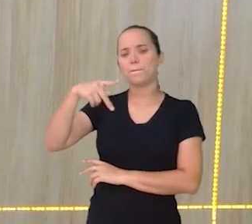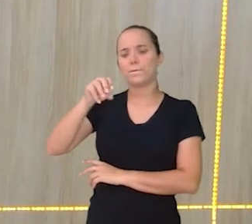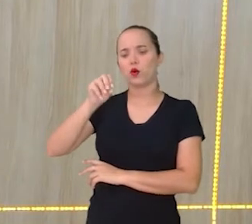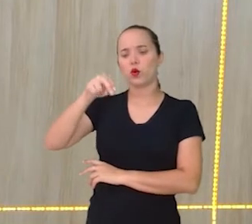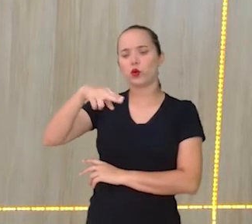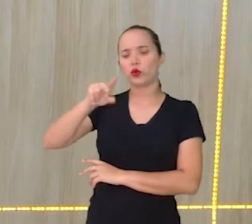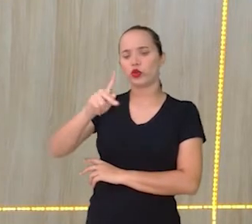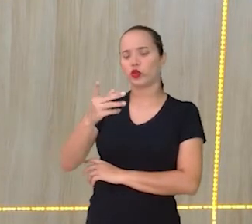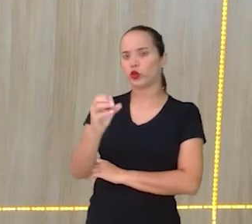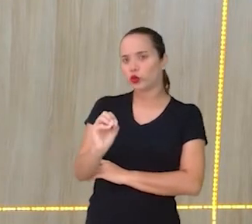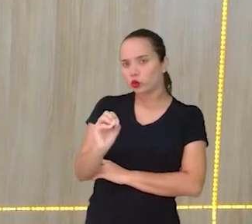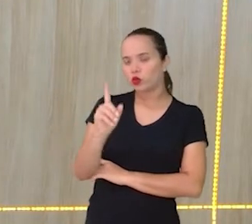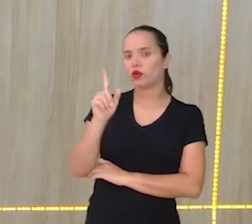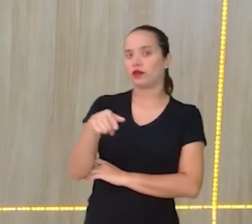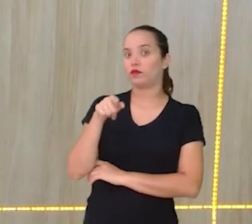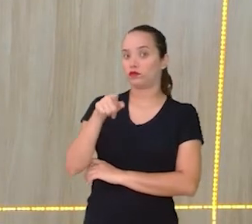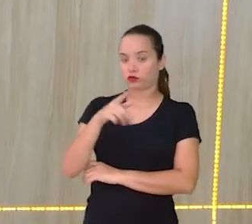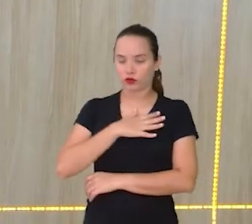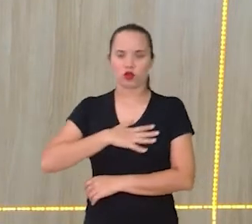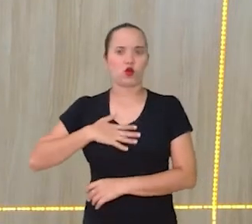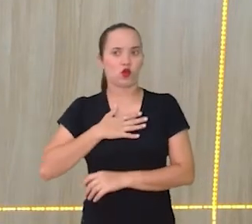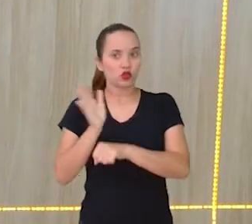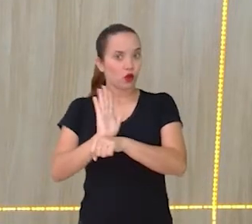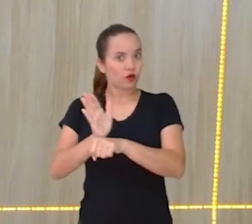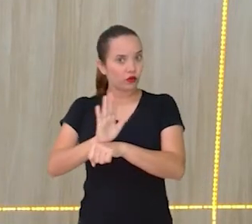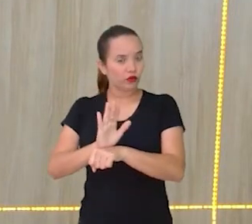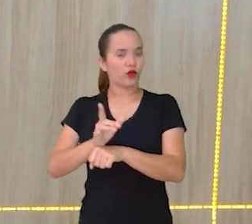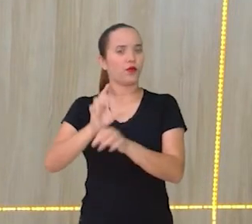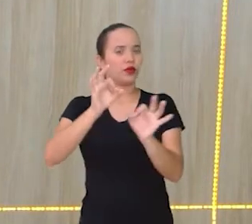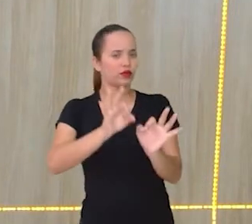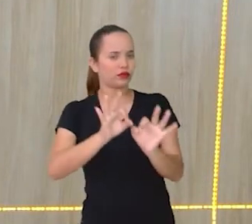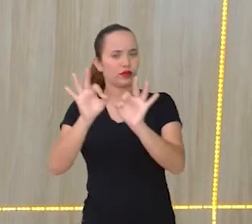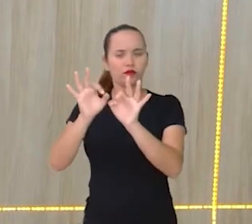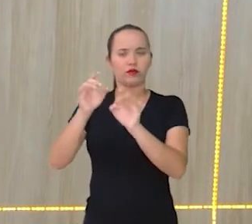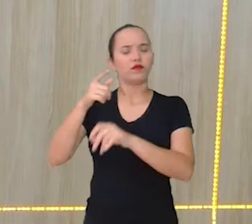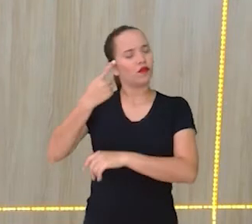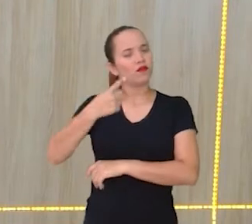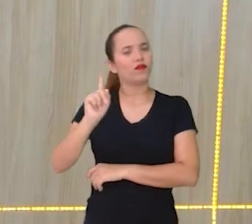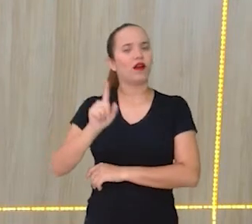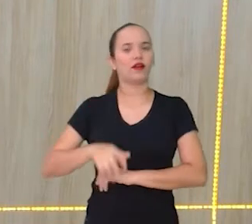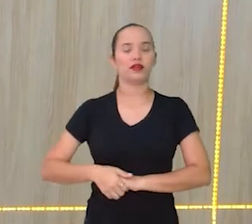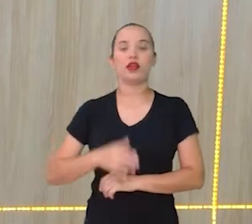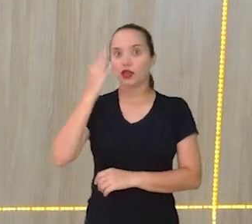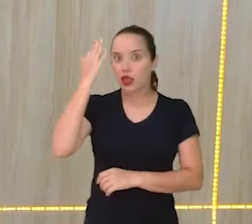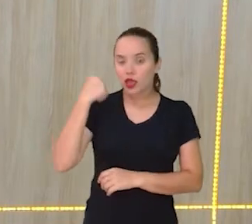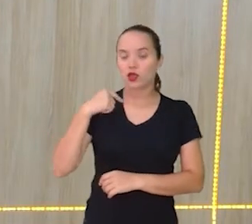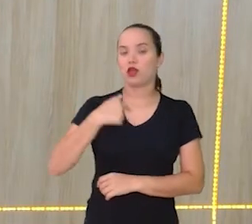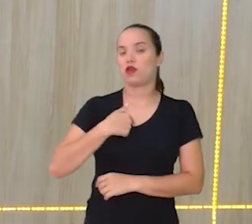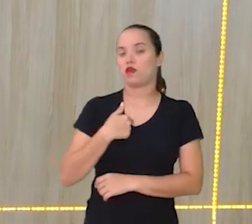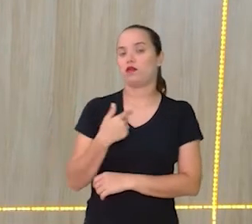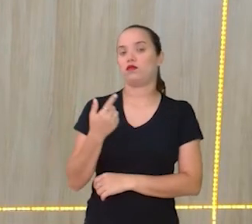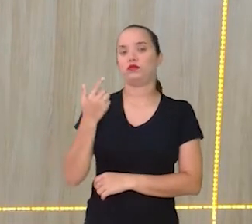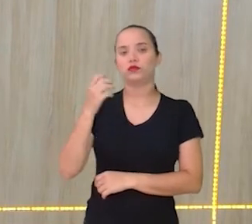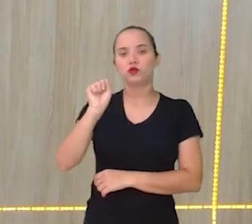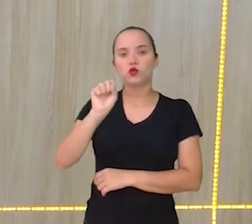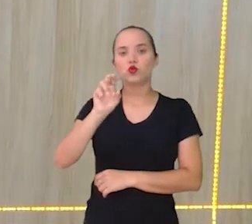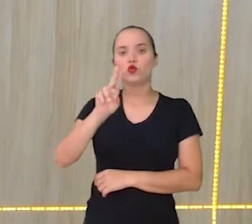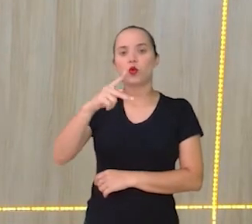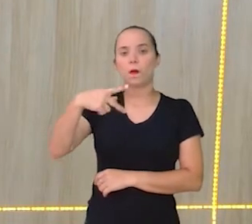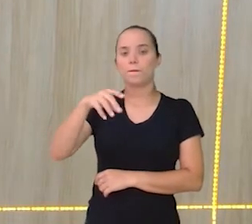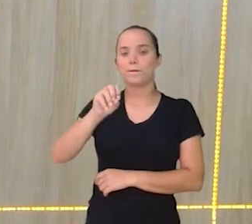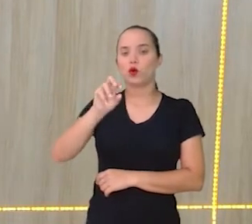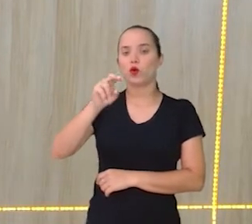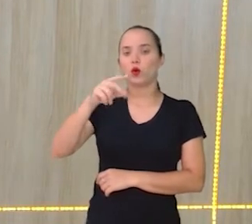bastante desse filme aqui que está passando. Assiste porque eu tenho certeza que você vai gostar. Eu suponho que você irá gostar.